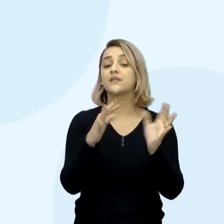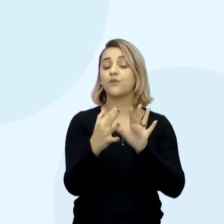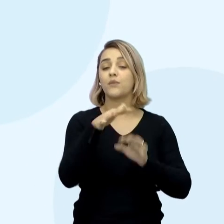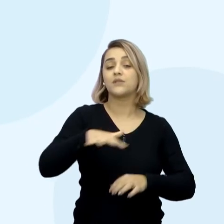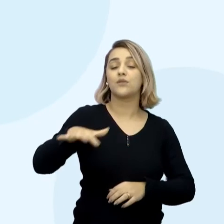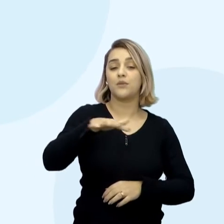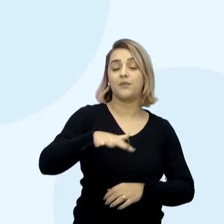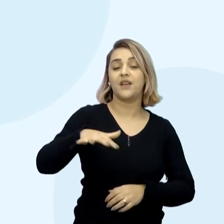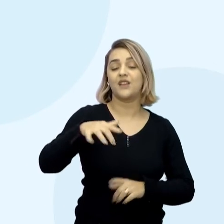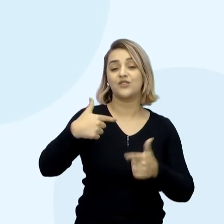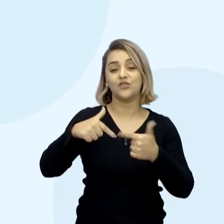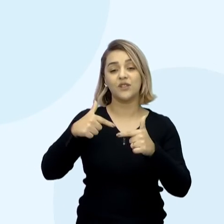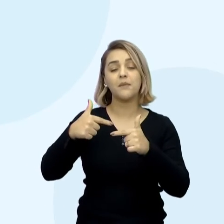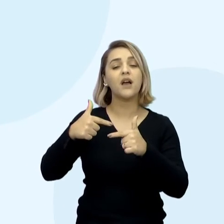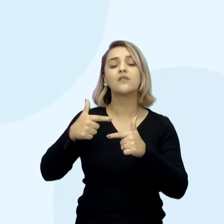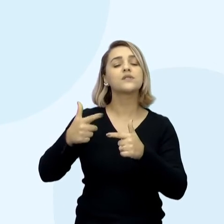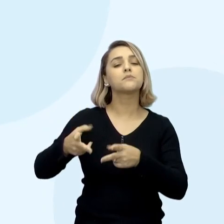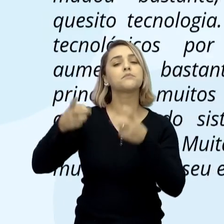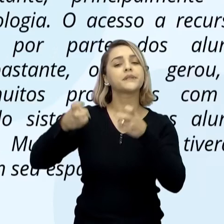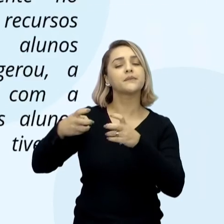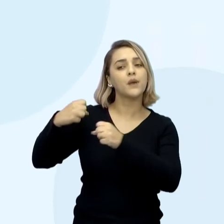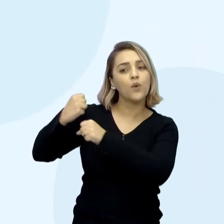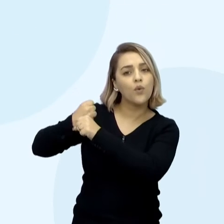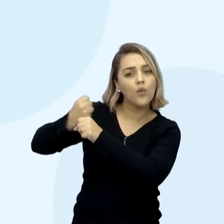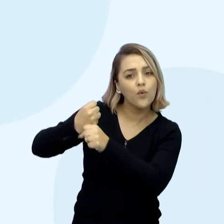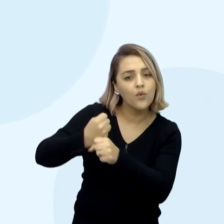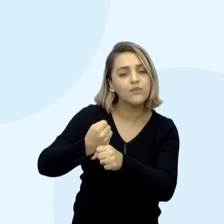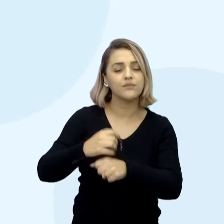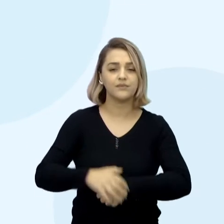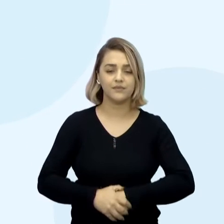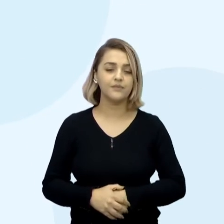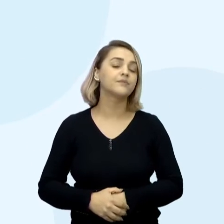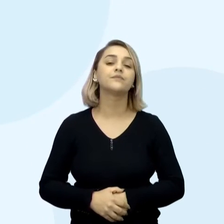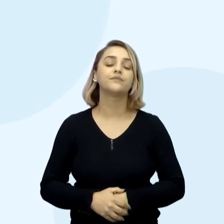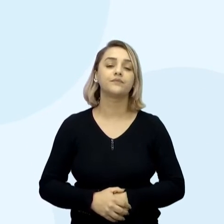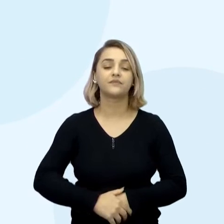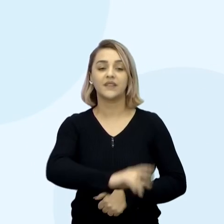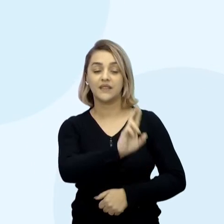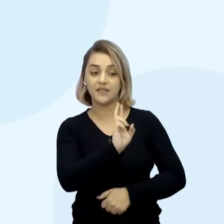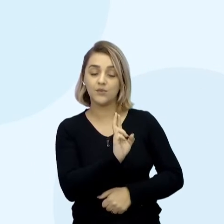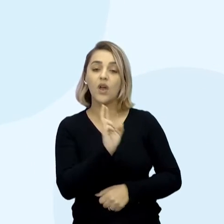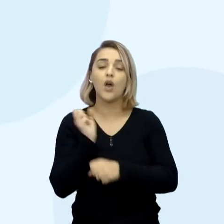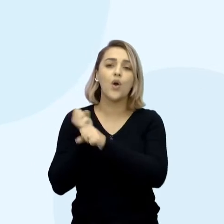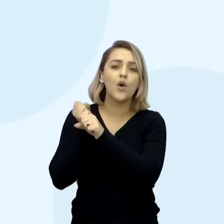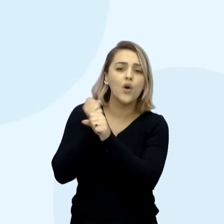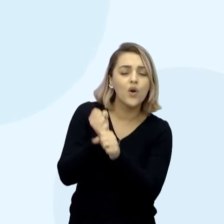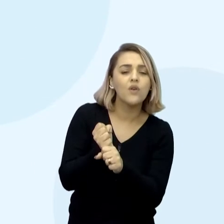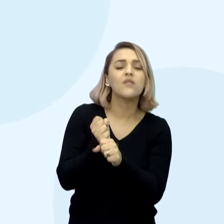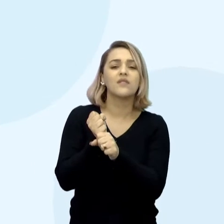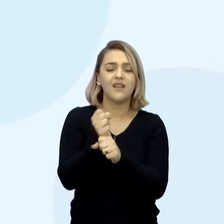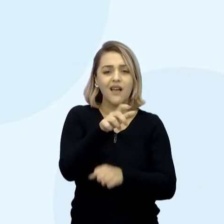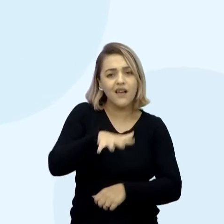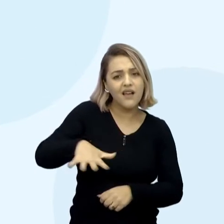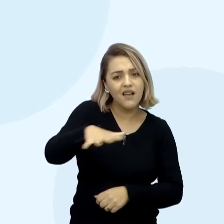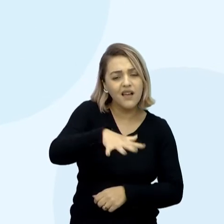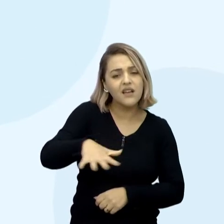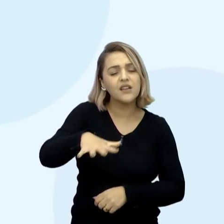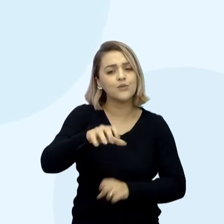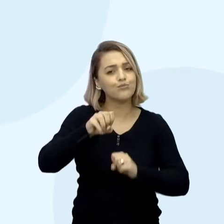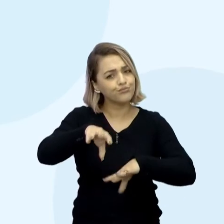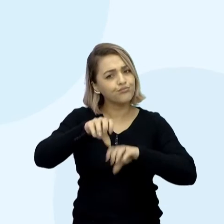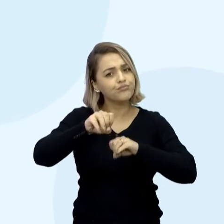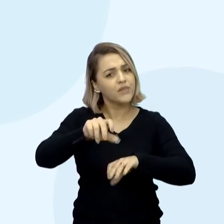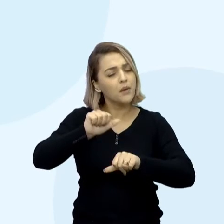de trabalho nos últimos anos? Vamos para a resposta. Nos últimos anos, a área educacional